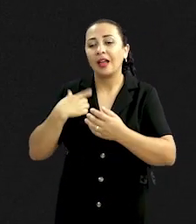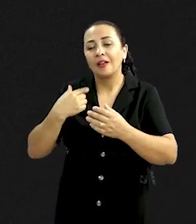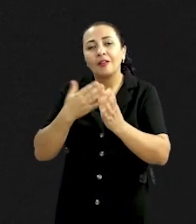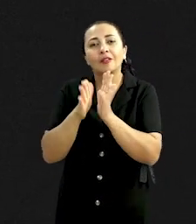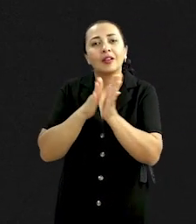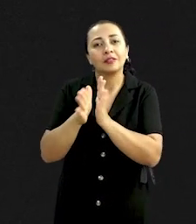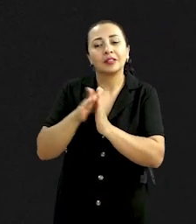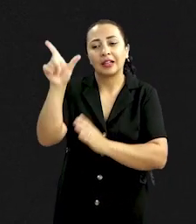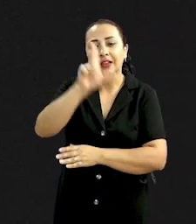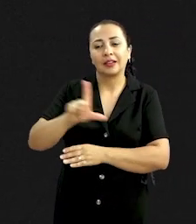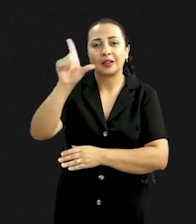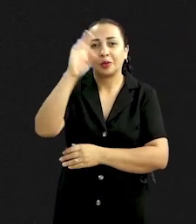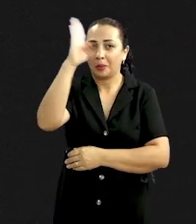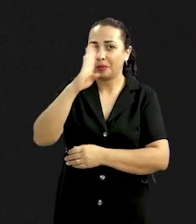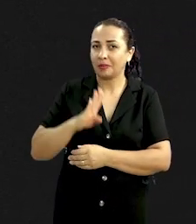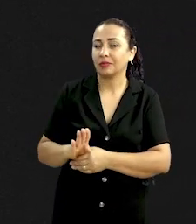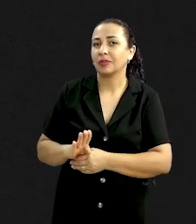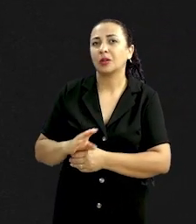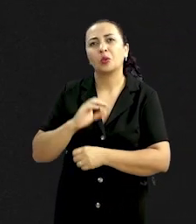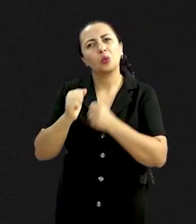literatura brasileira em